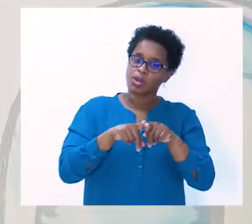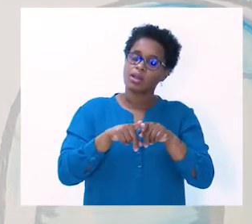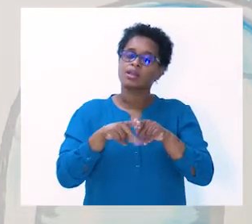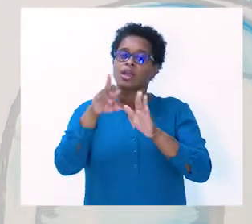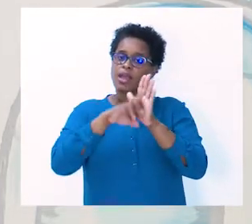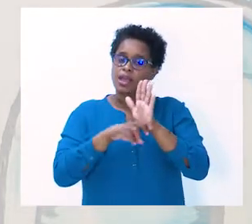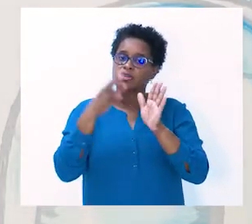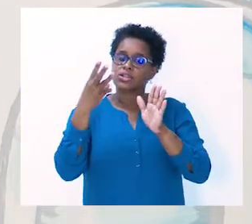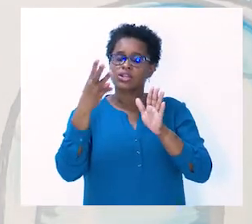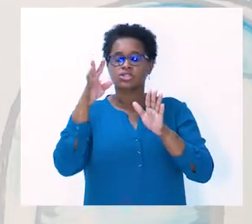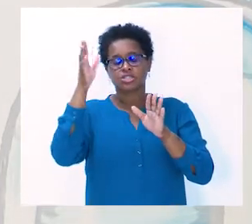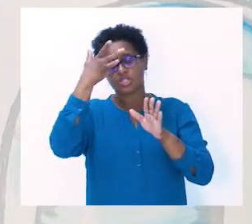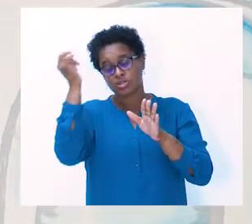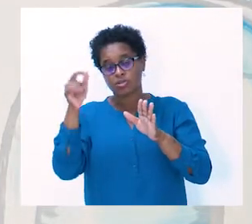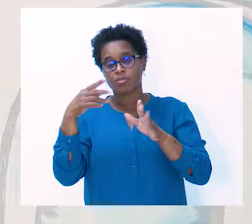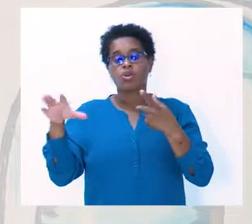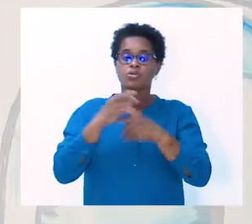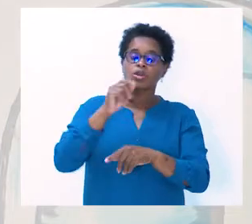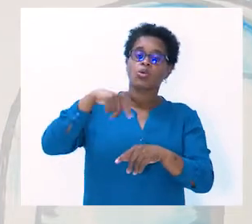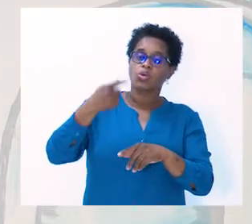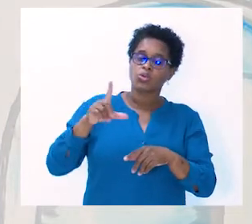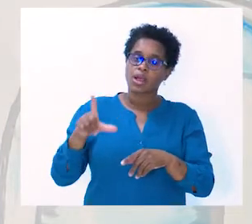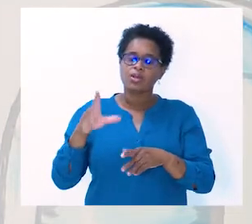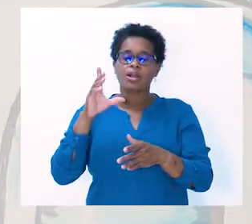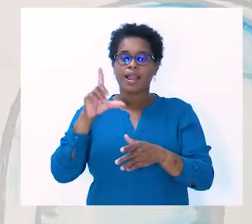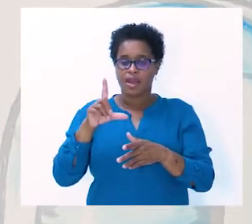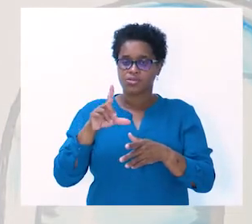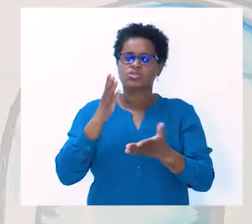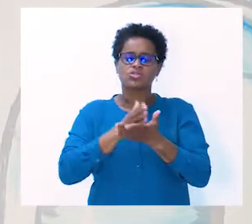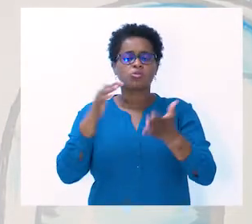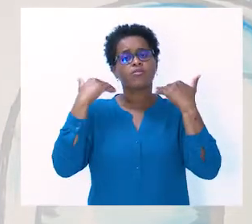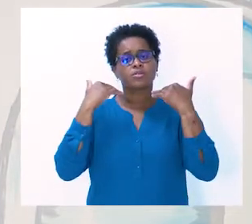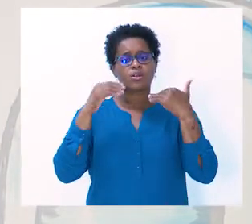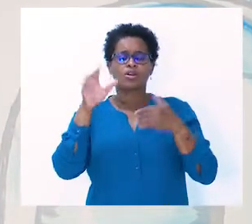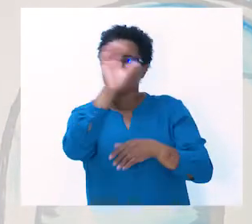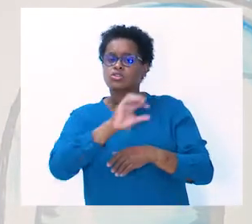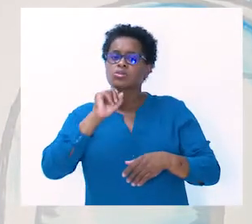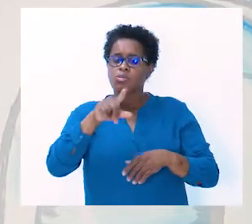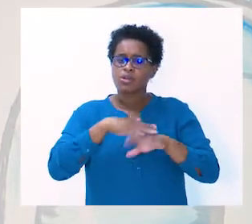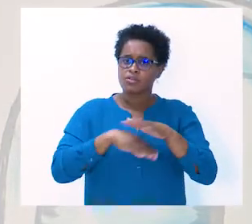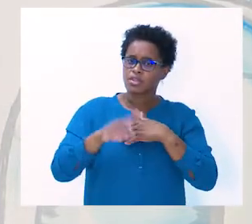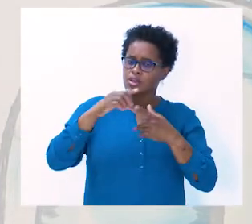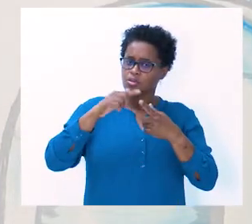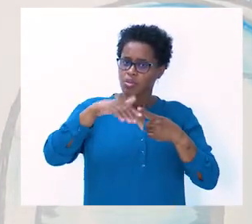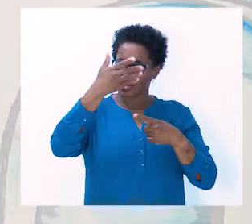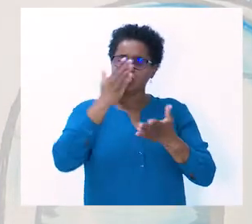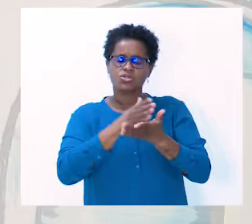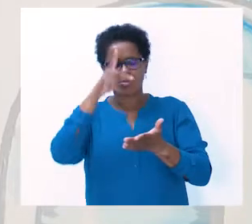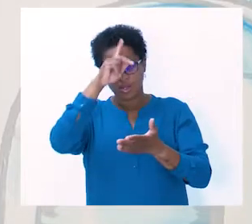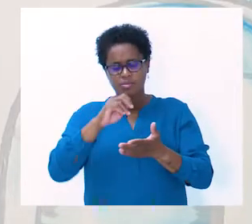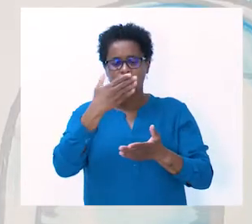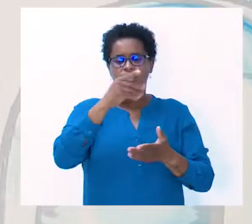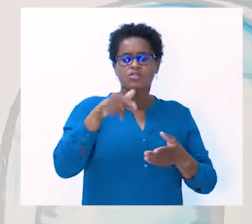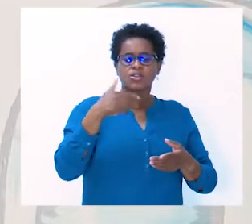3 simples, para encontrar o outro lado. Só uma dica, vocês podem fazer o primeiro exercício só para relembrar.